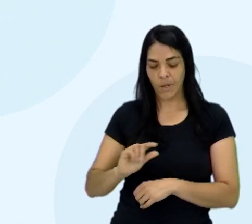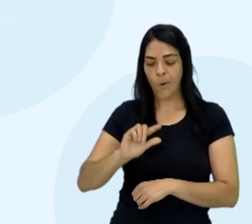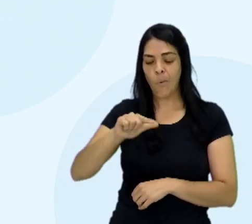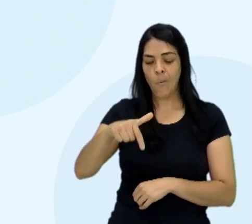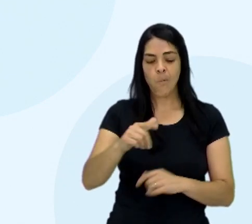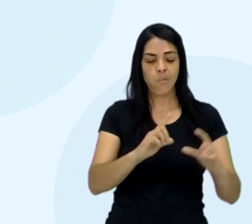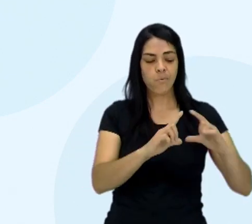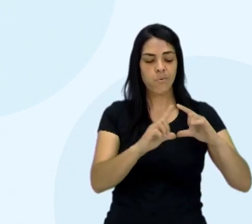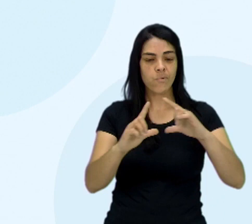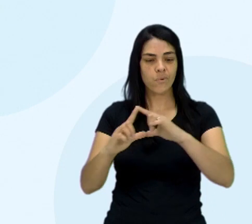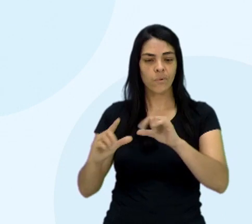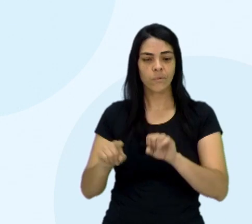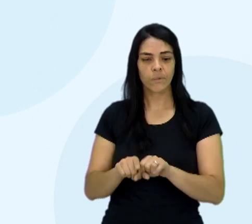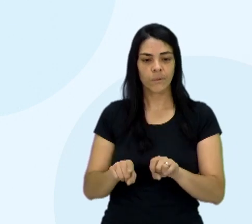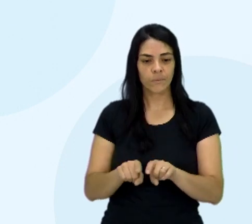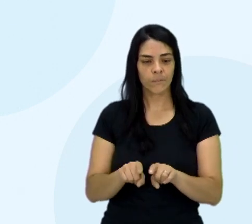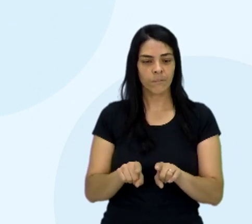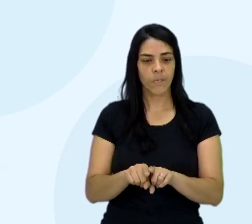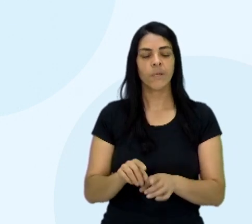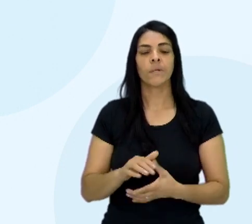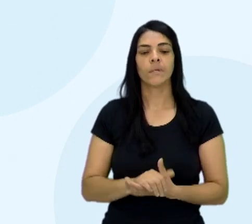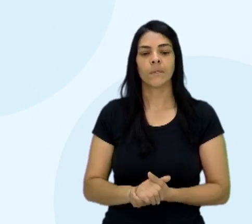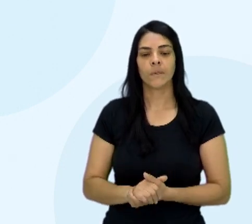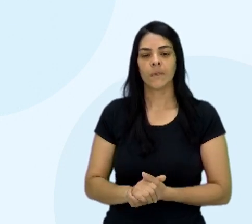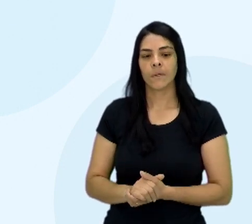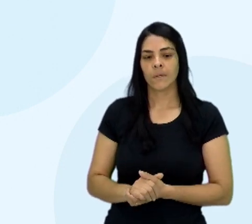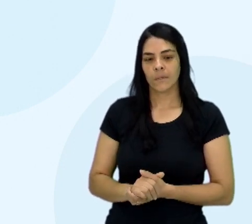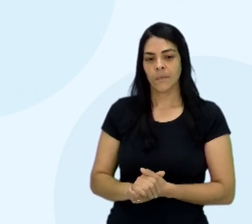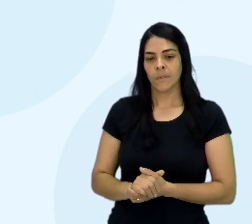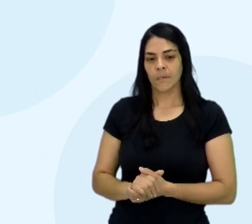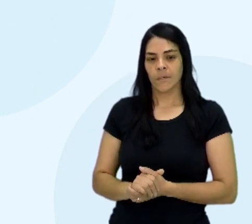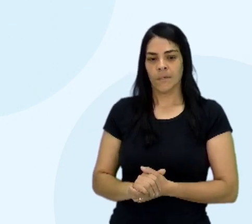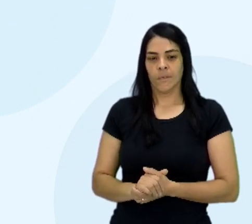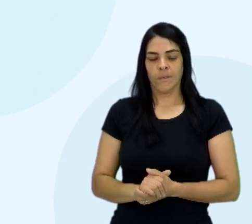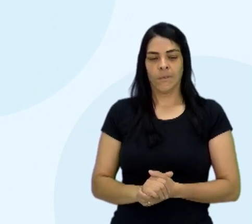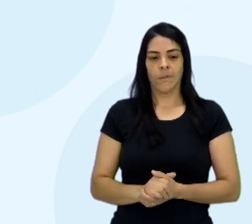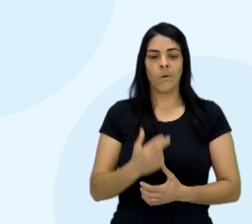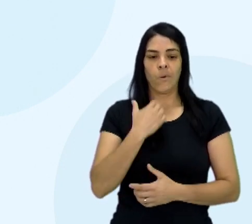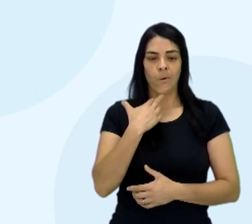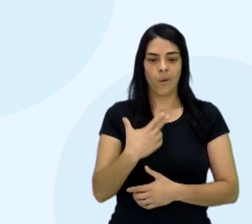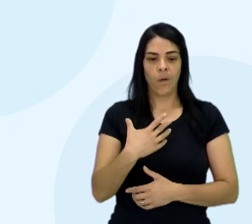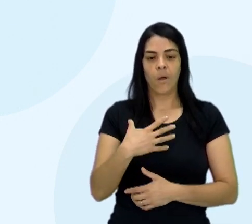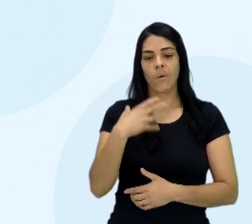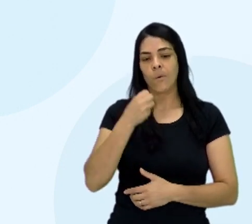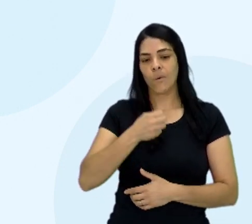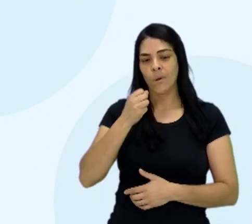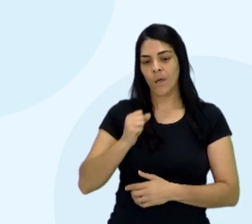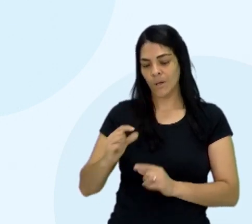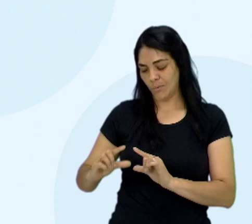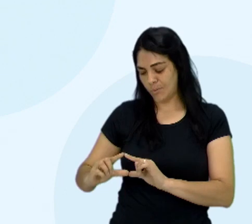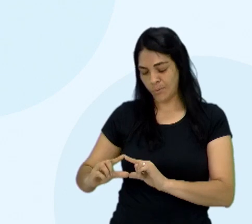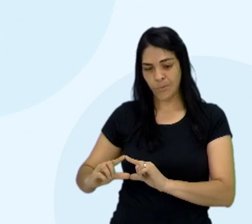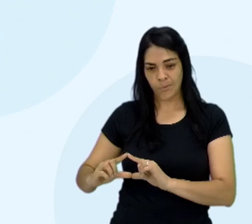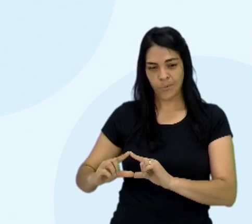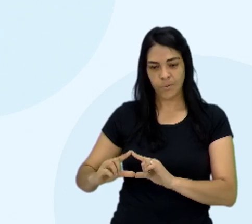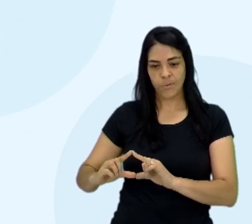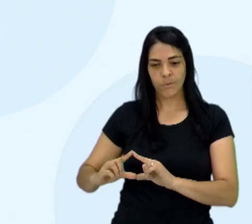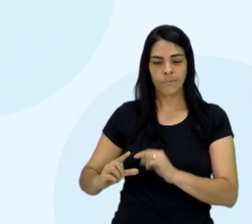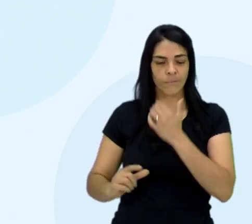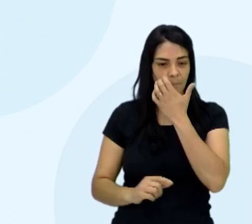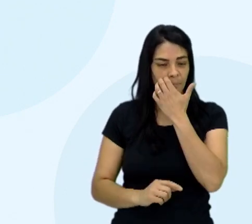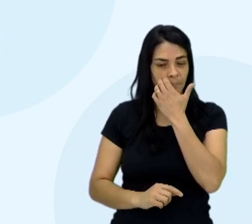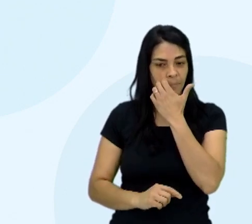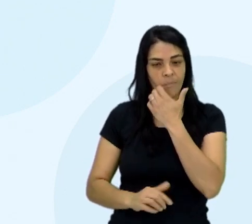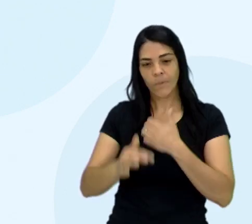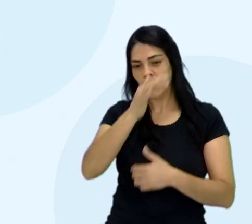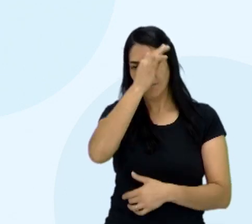E aí eu coloquei na frente esse triangulinho aqui que é da estaca, tá bom? Então, o que o teorema de Tales fala? Olha, o que é